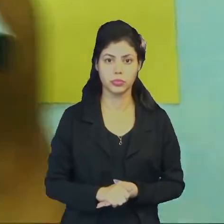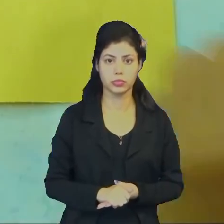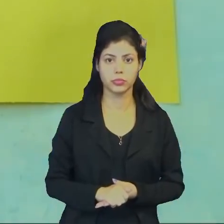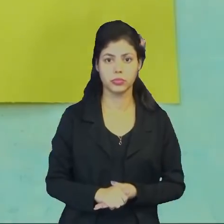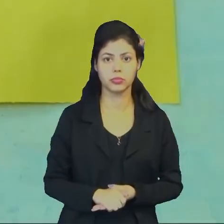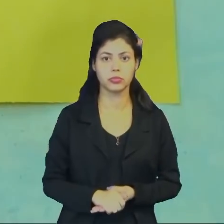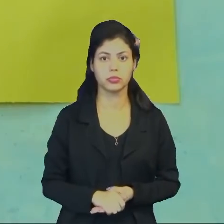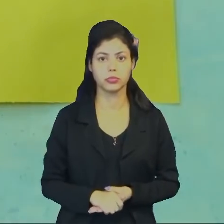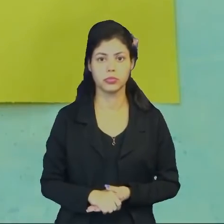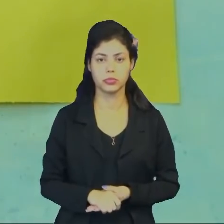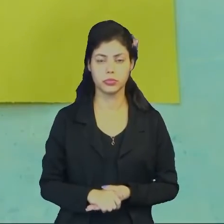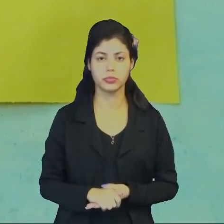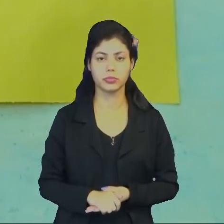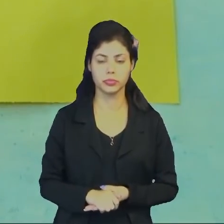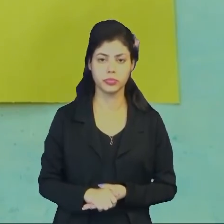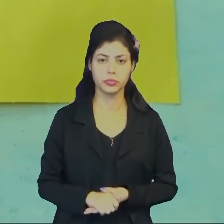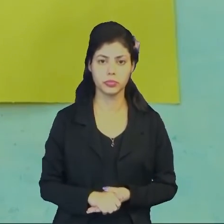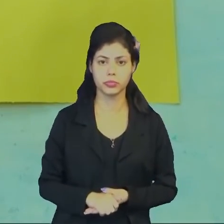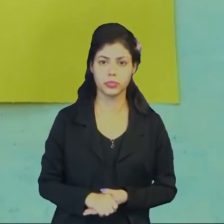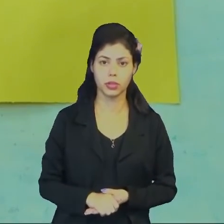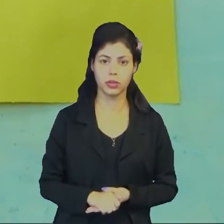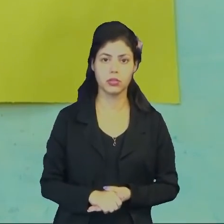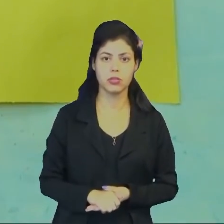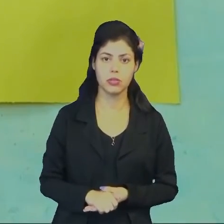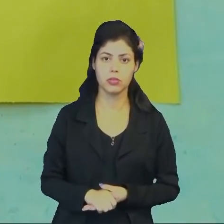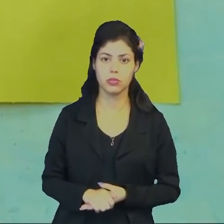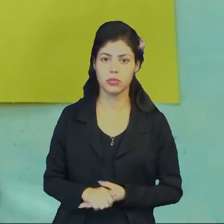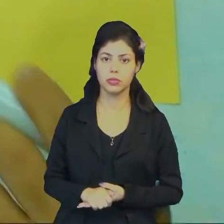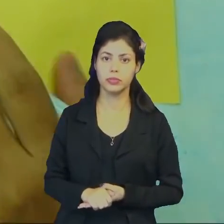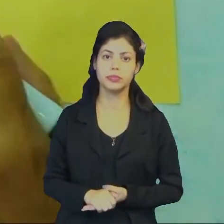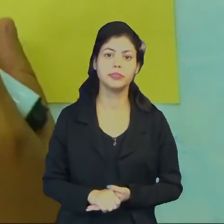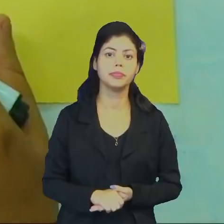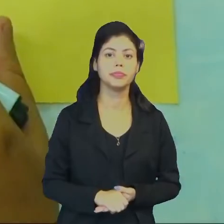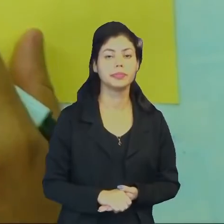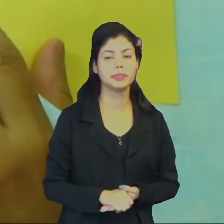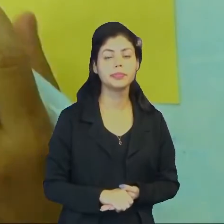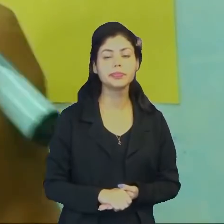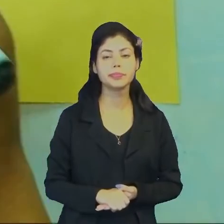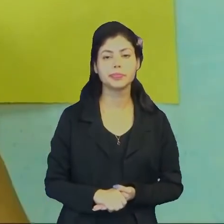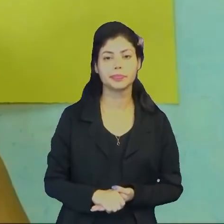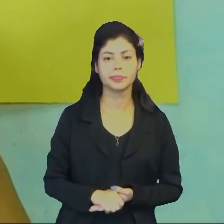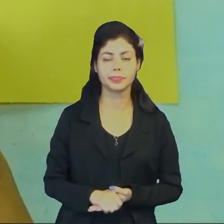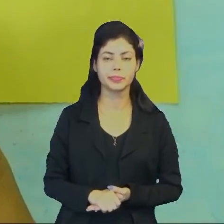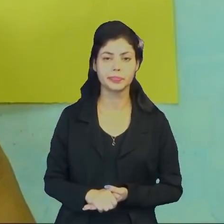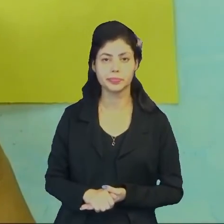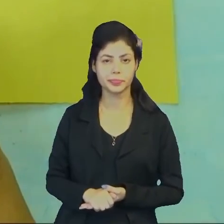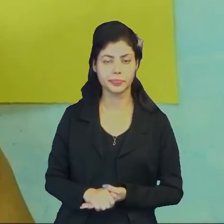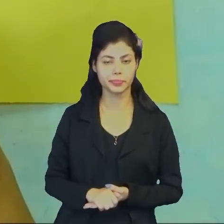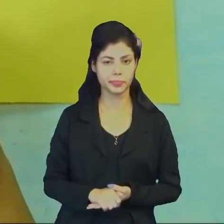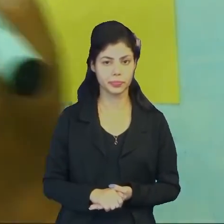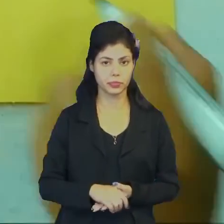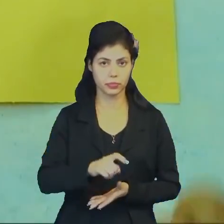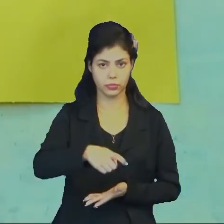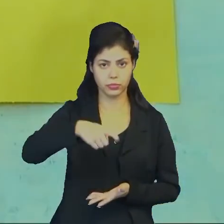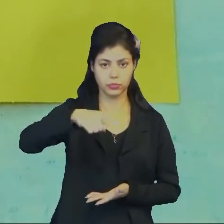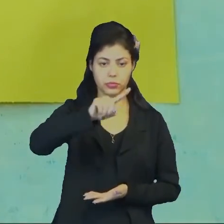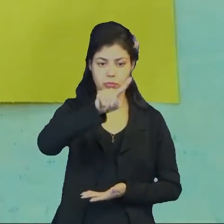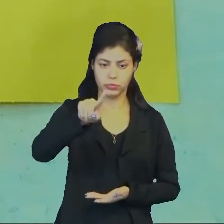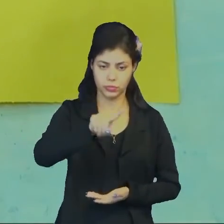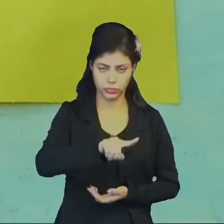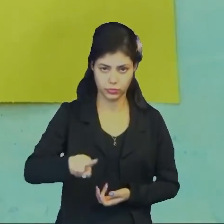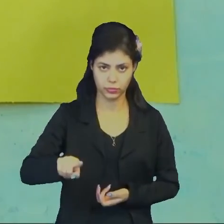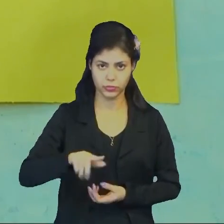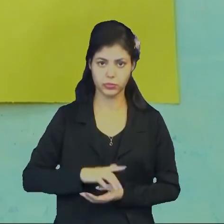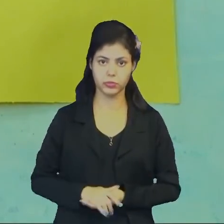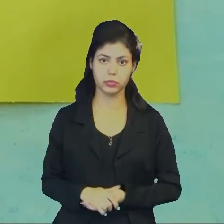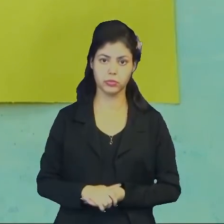com Z. Azeite. Assim como também anzol, é com